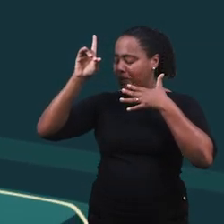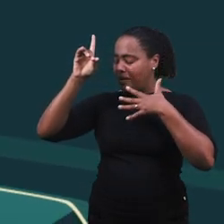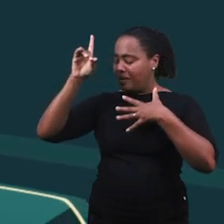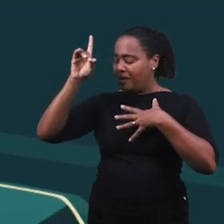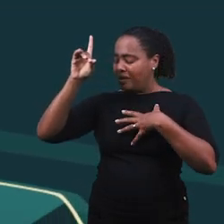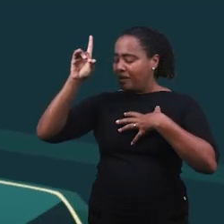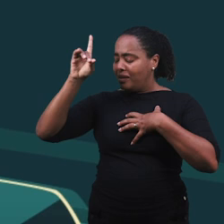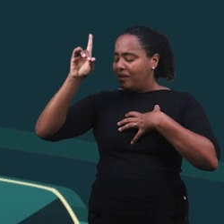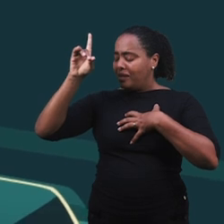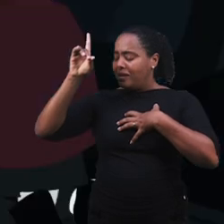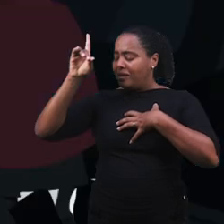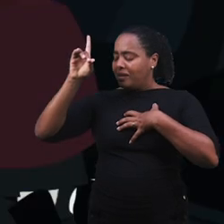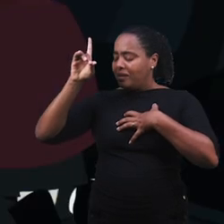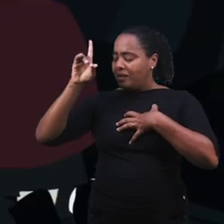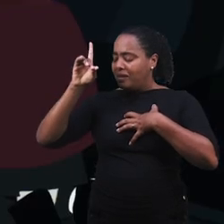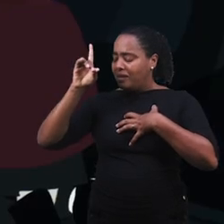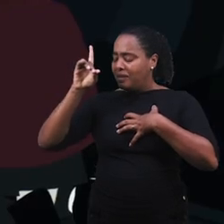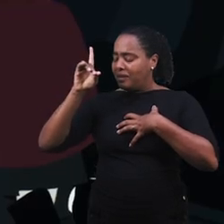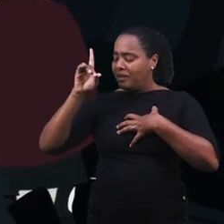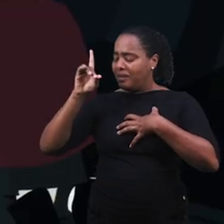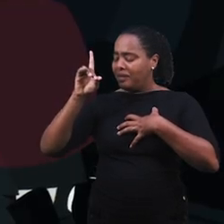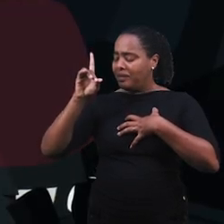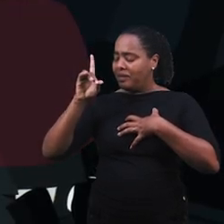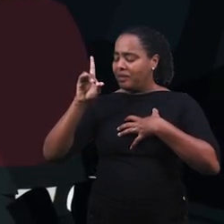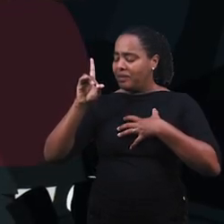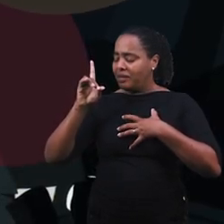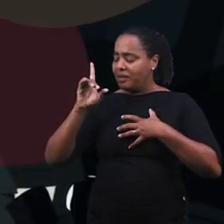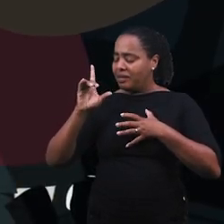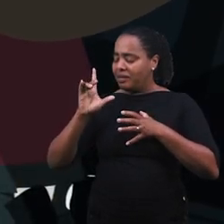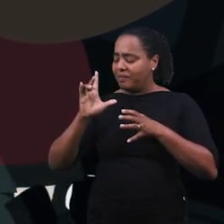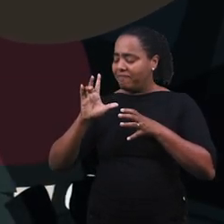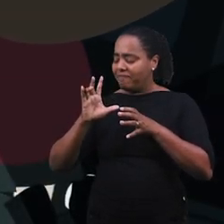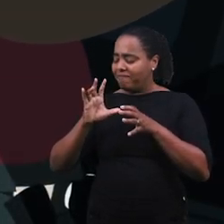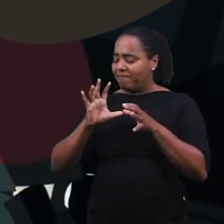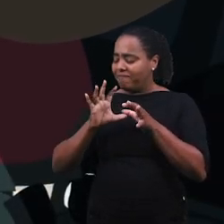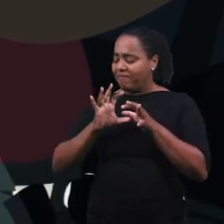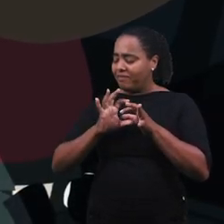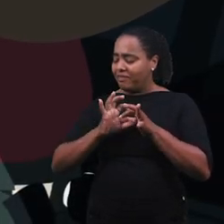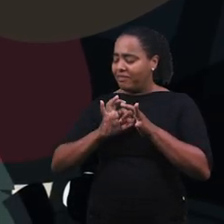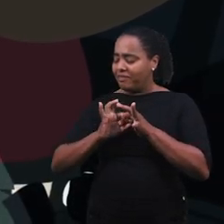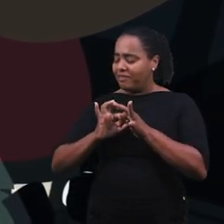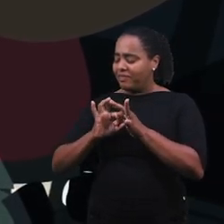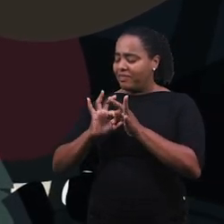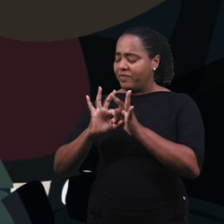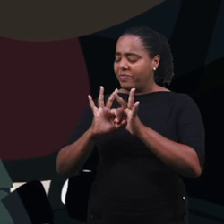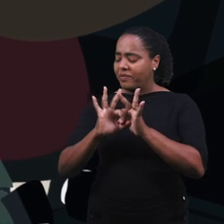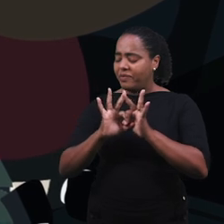a sua presença me envolve tão forte.